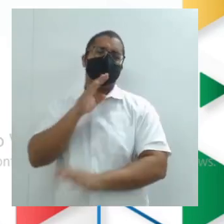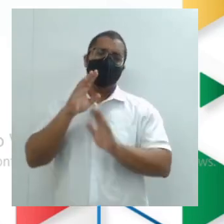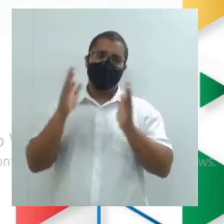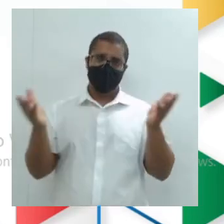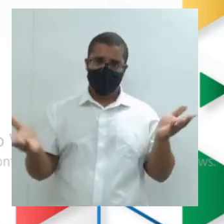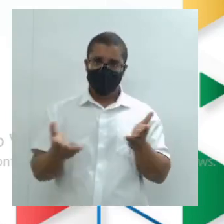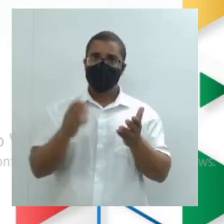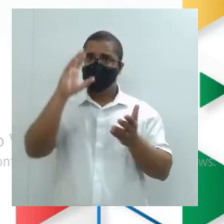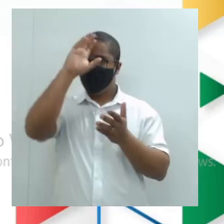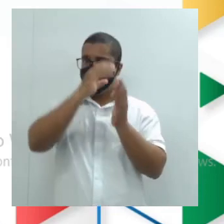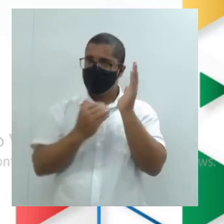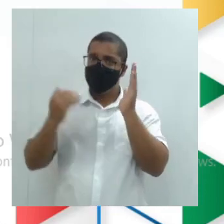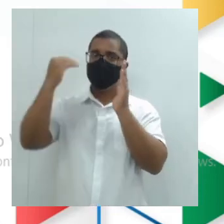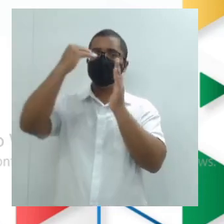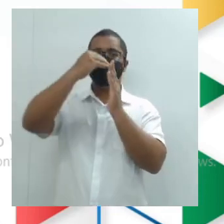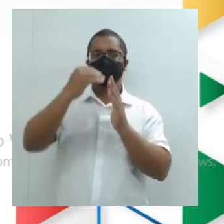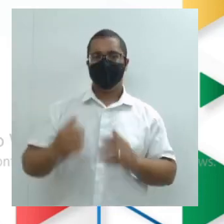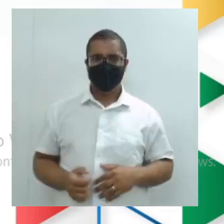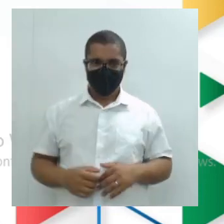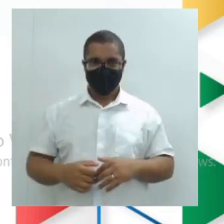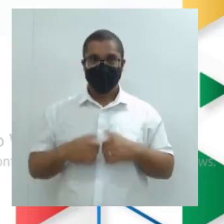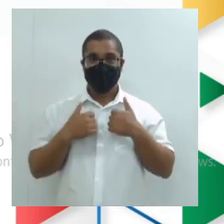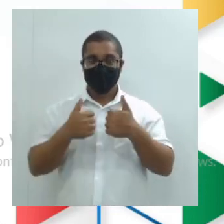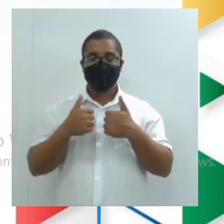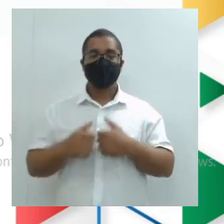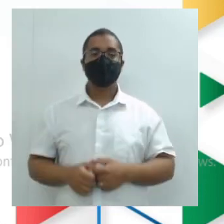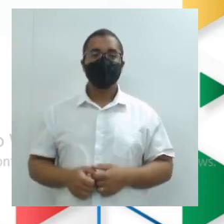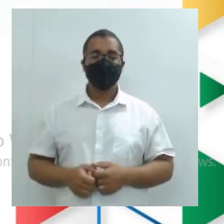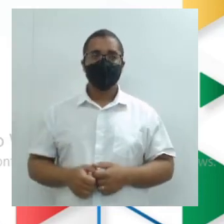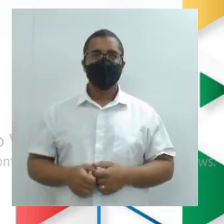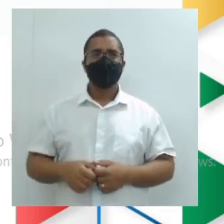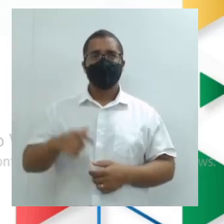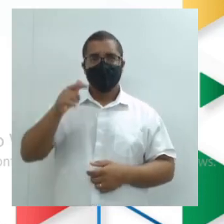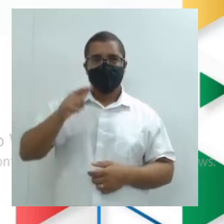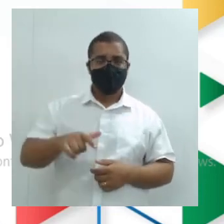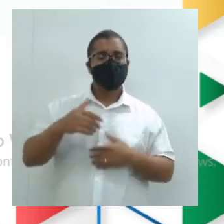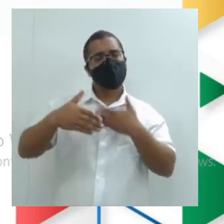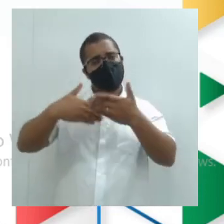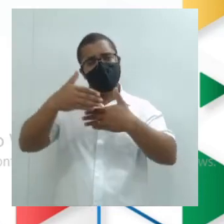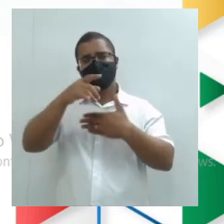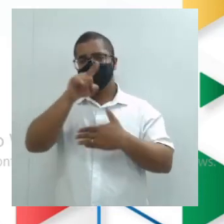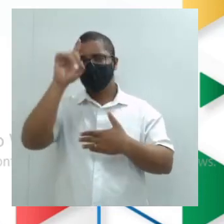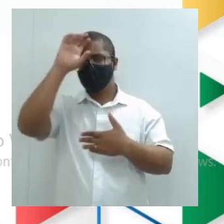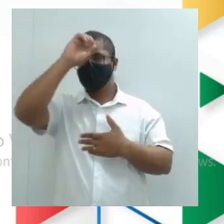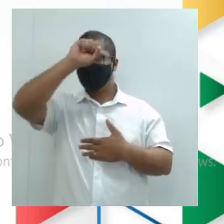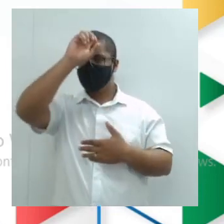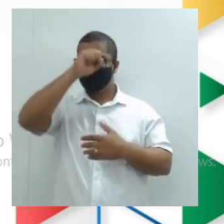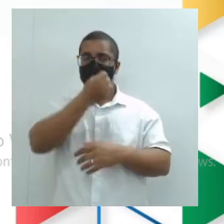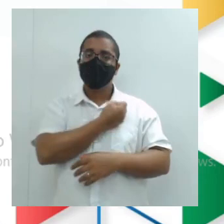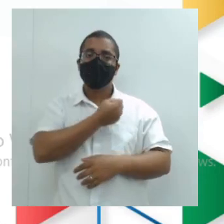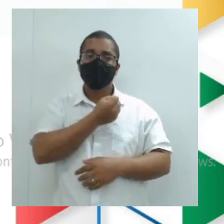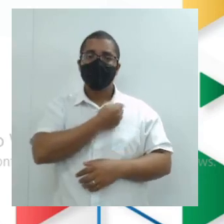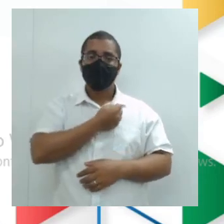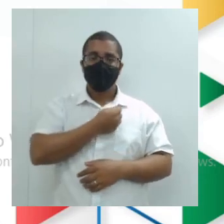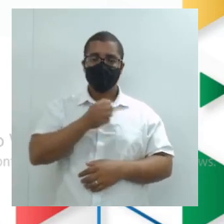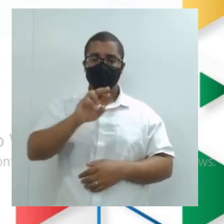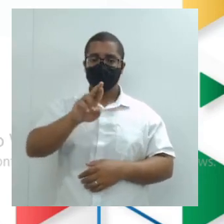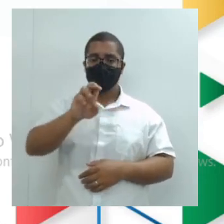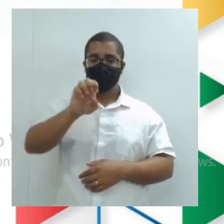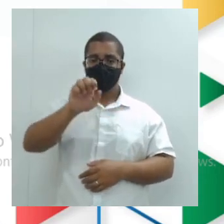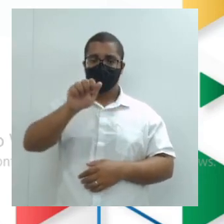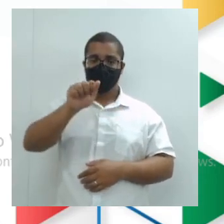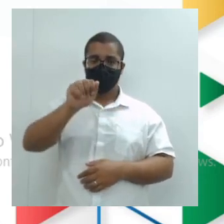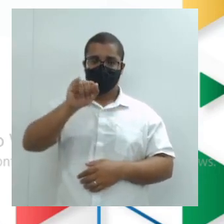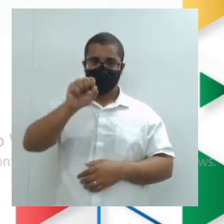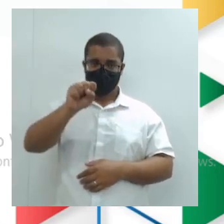vai fortalecer com a gente os números racionais, tá bom? E mais à frente você vai aprender sobre os números reais.